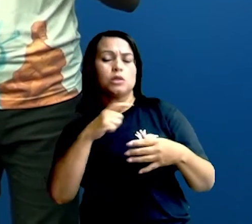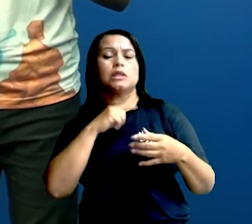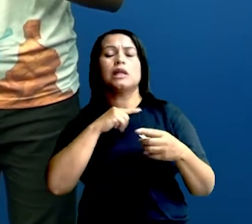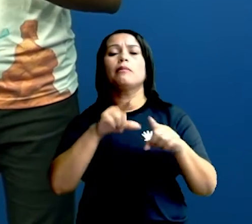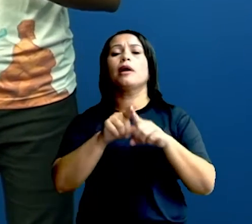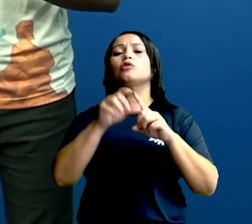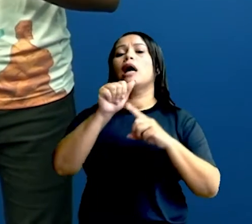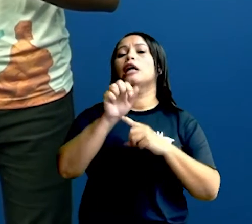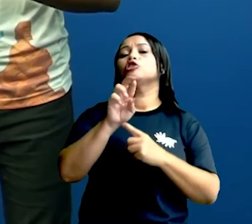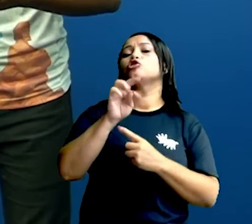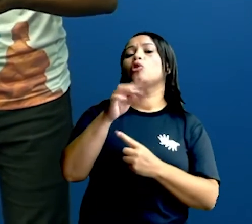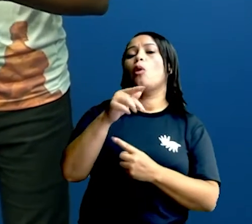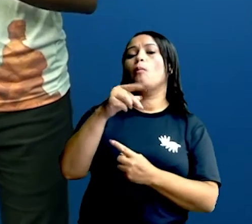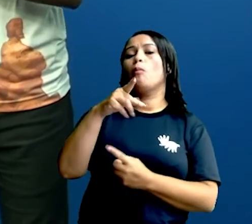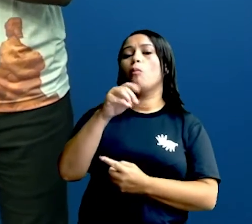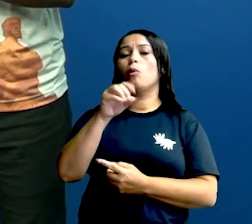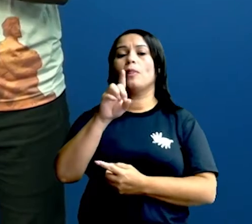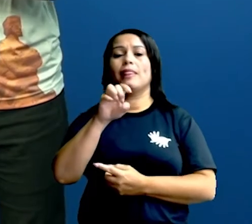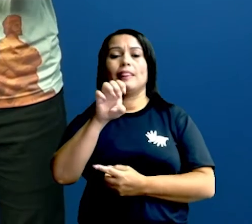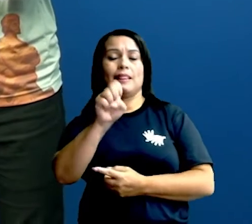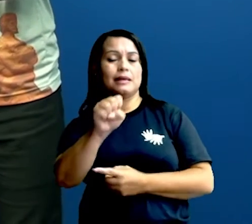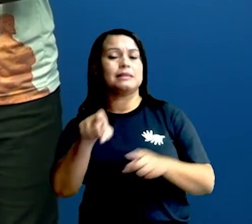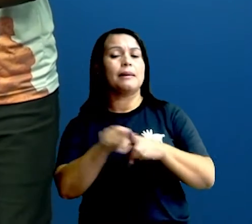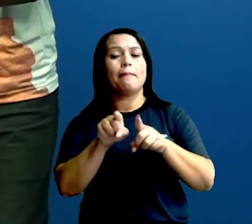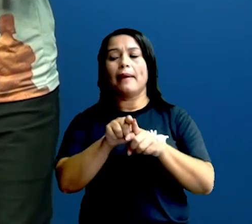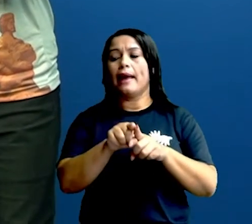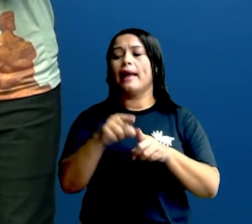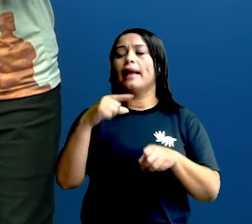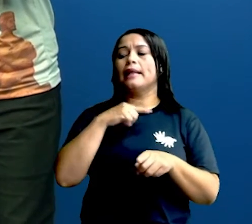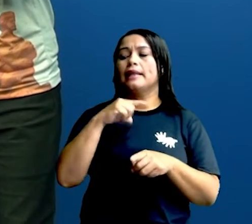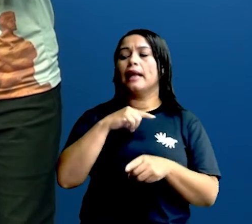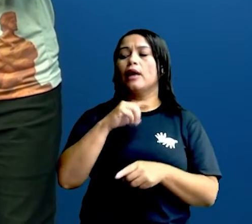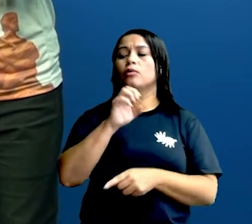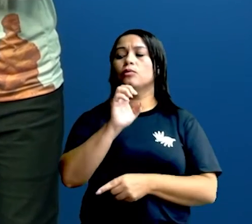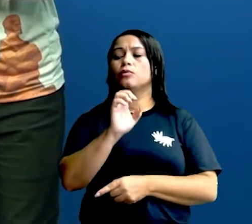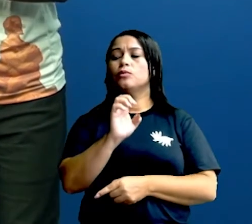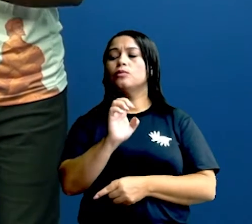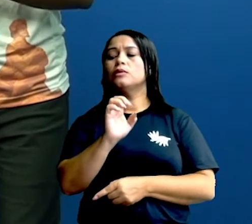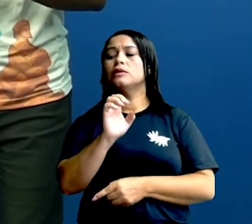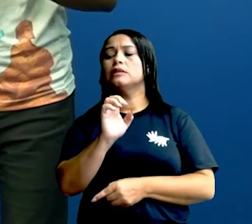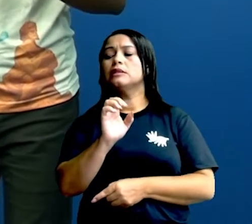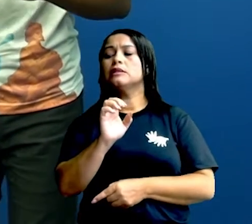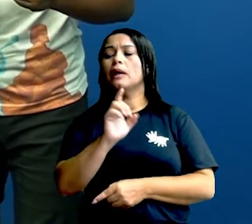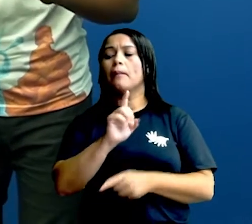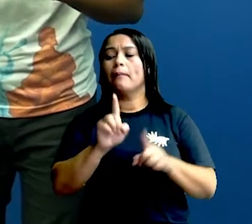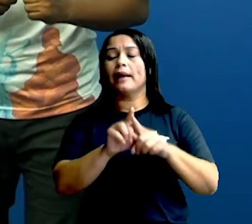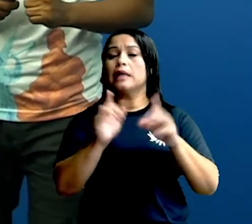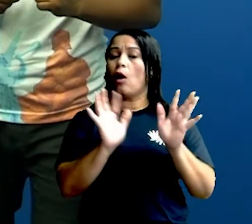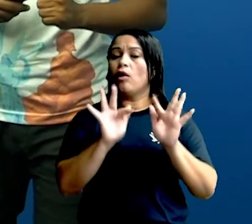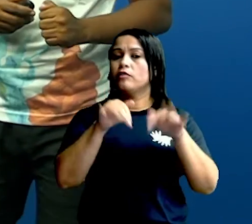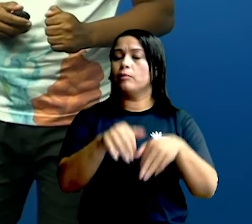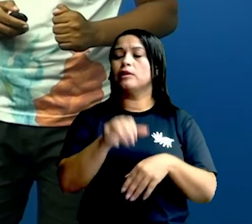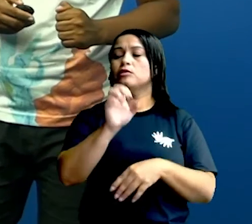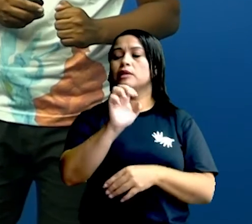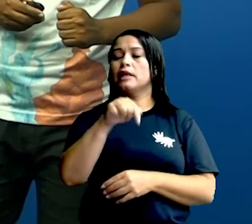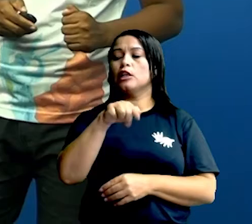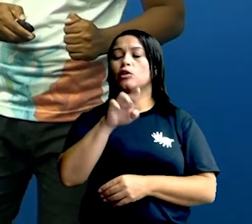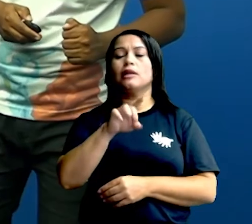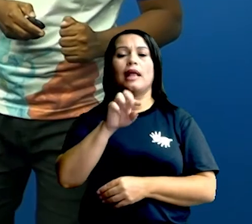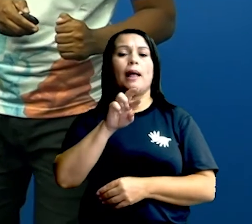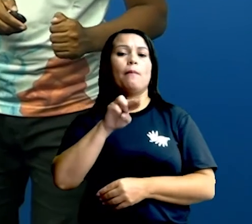insetos, os aracnídeos, os quilópodes e diplópodes, e, finalmente, agora os